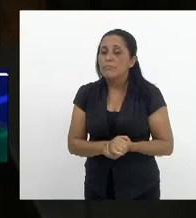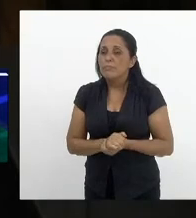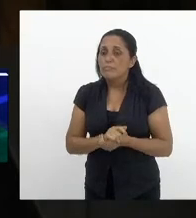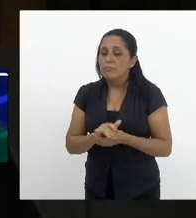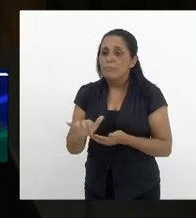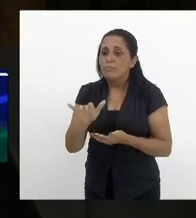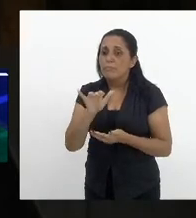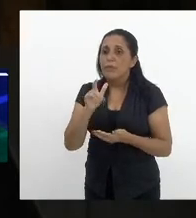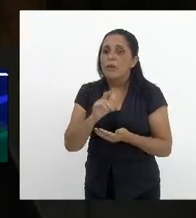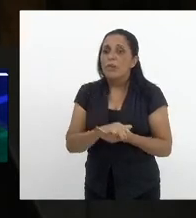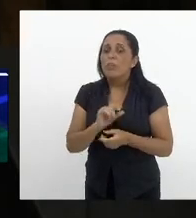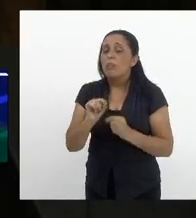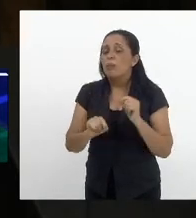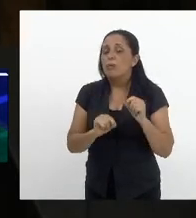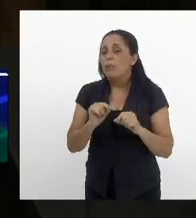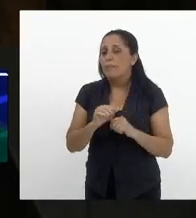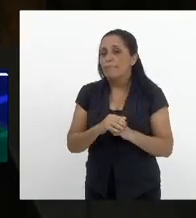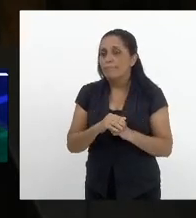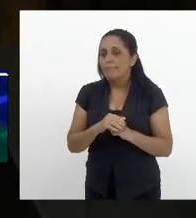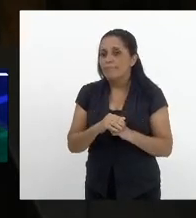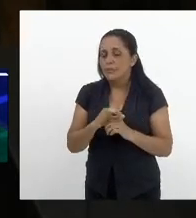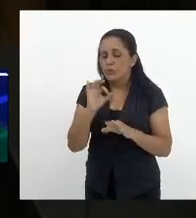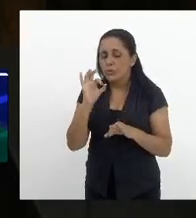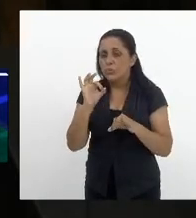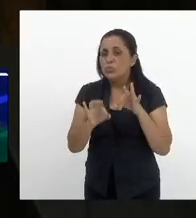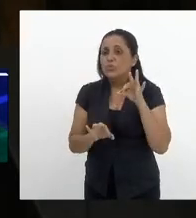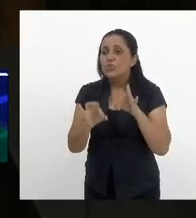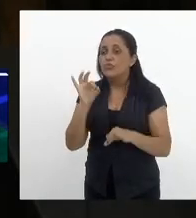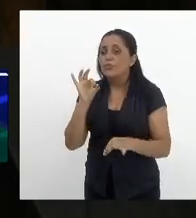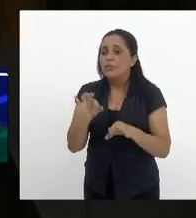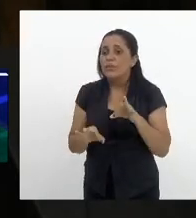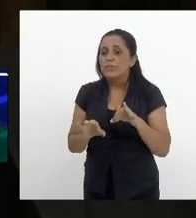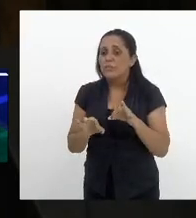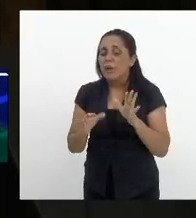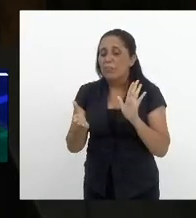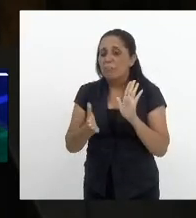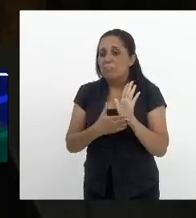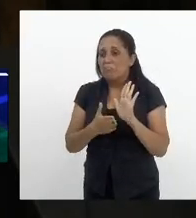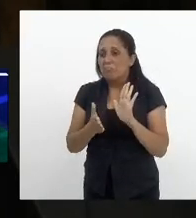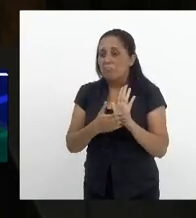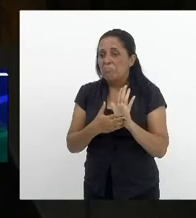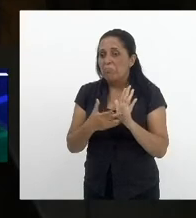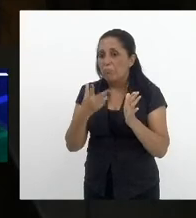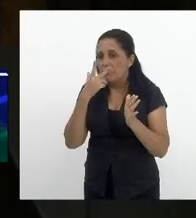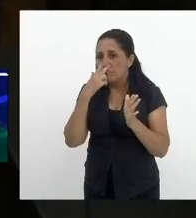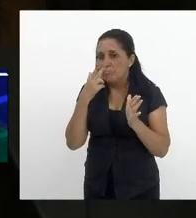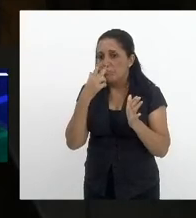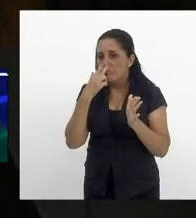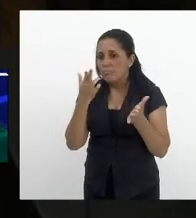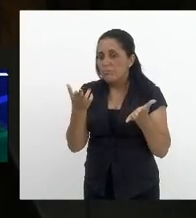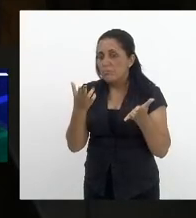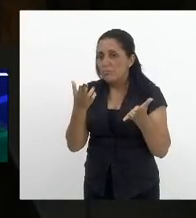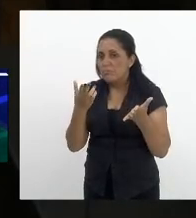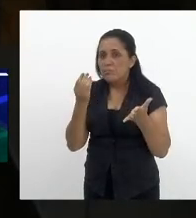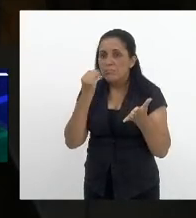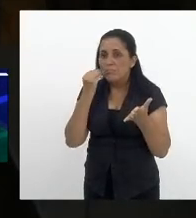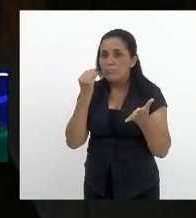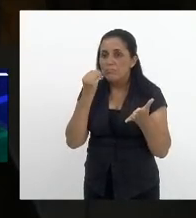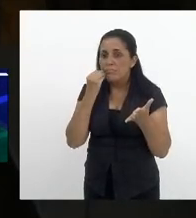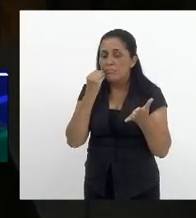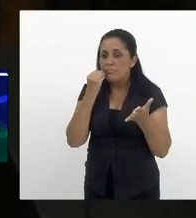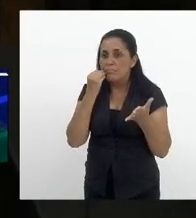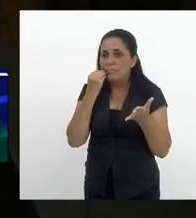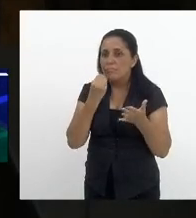Isso não passa de justificativas e pretextos para se tentar